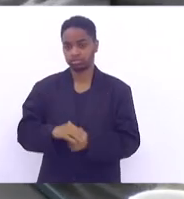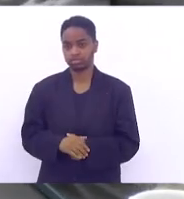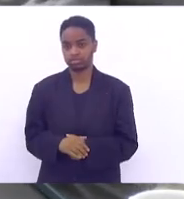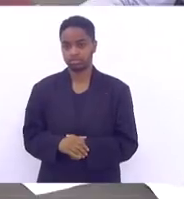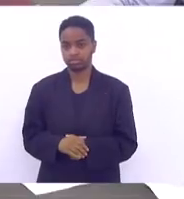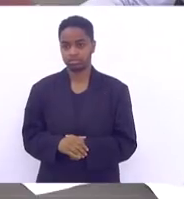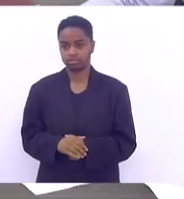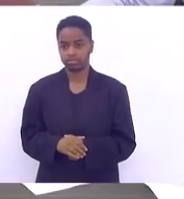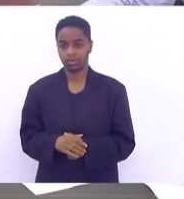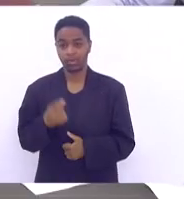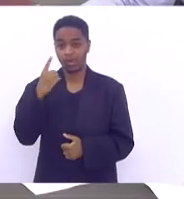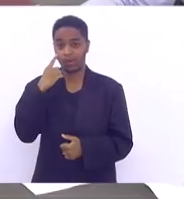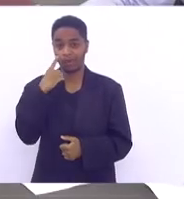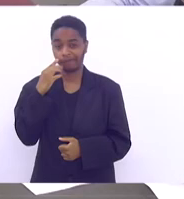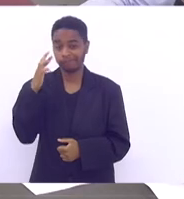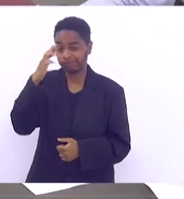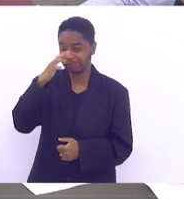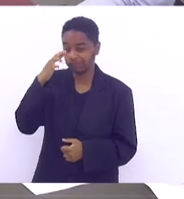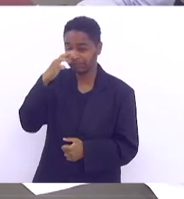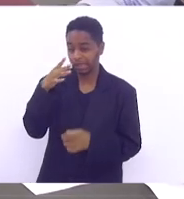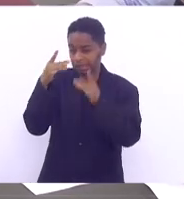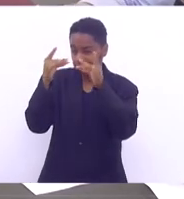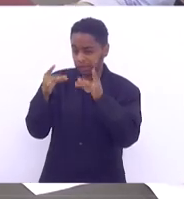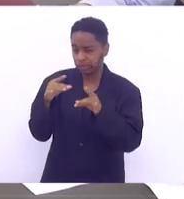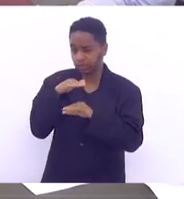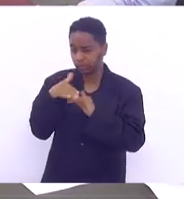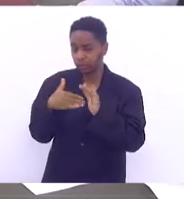de lince. Pois perfeito.